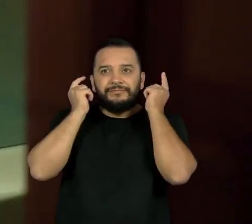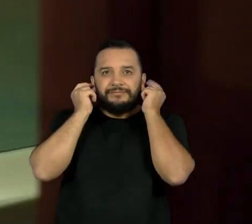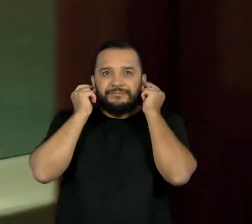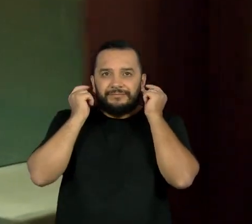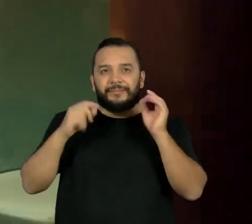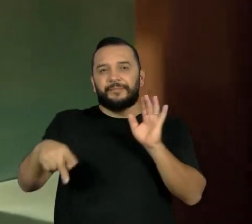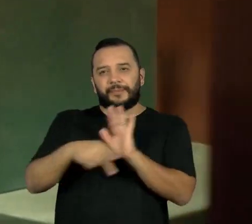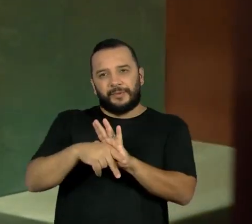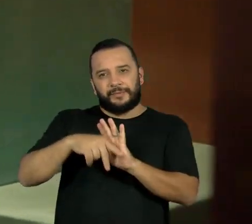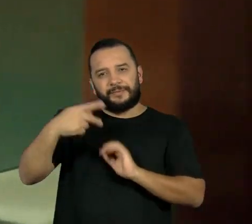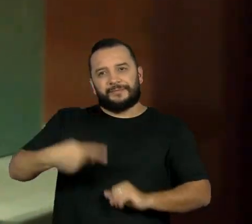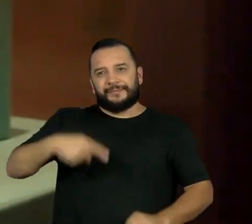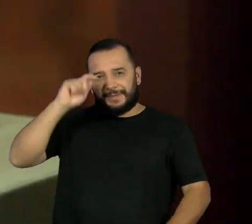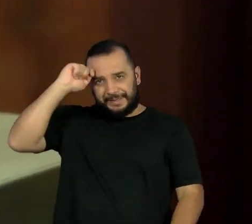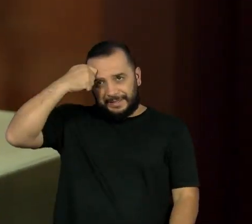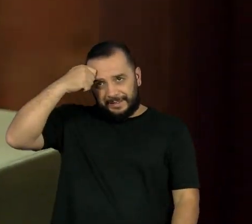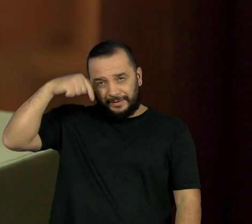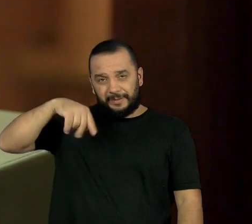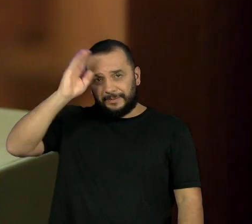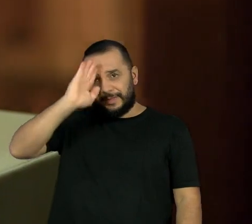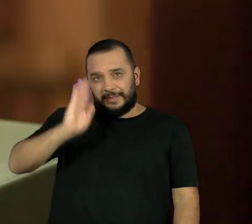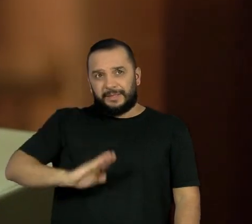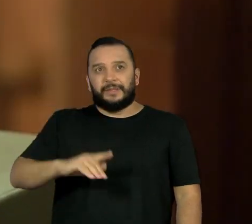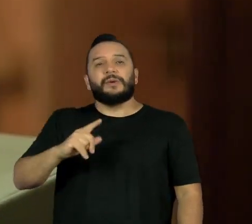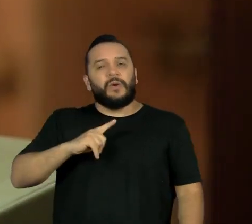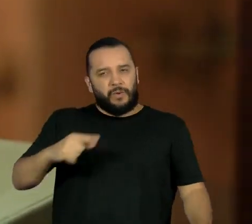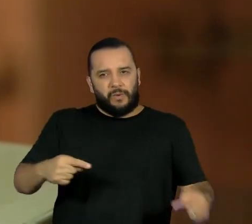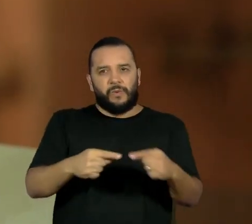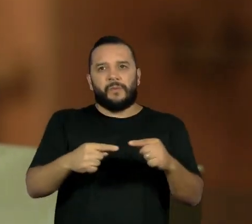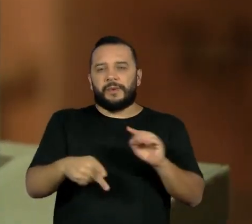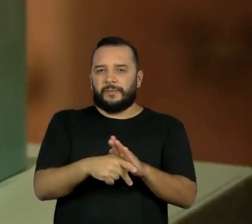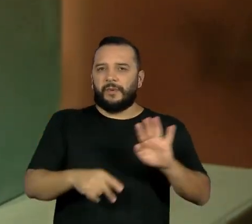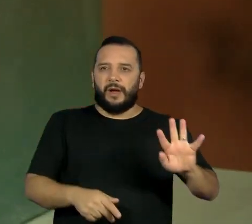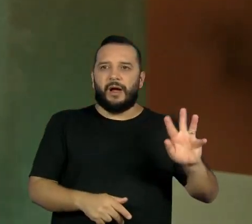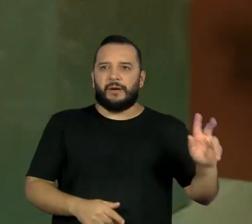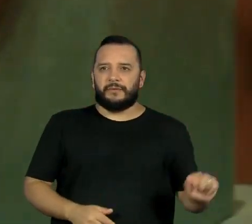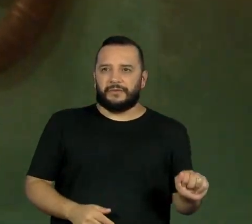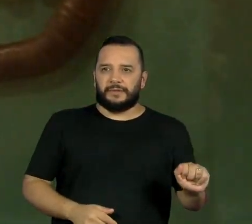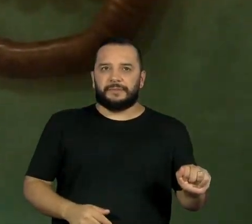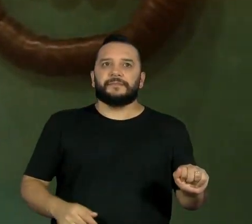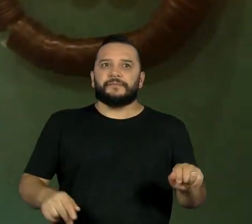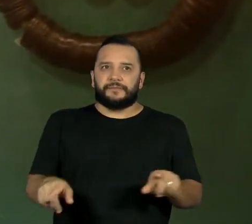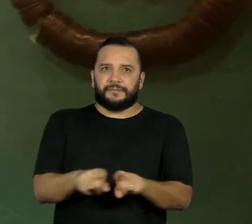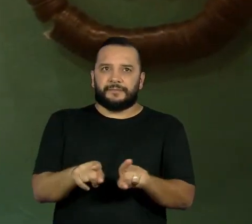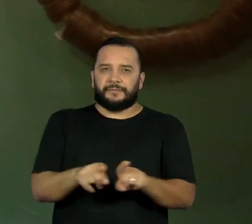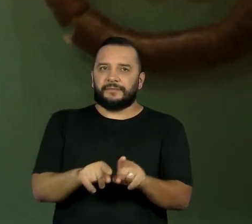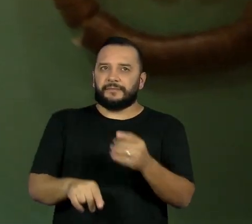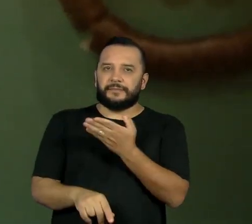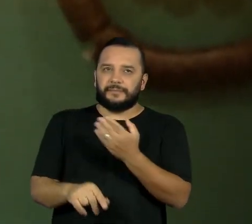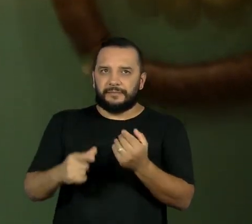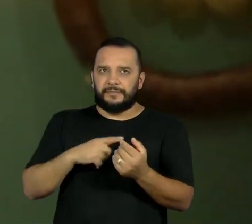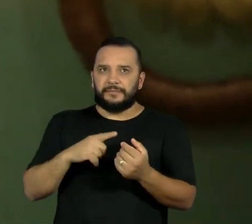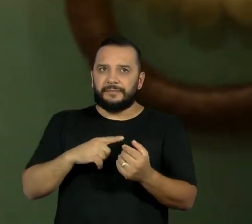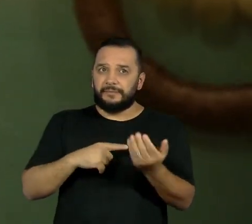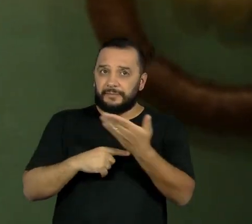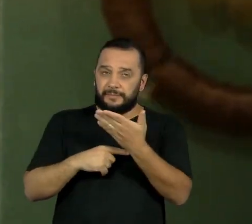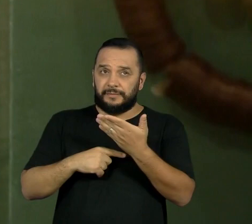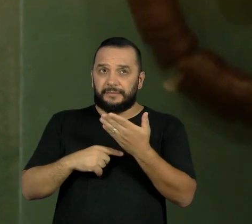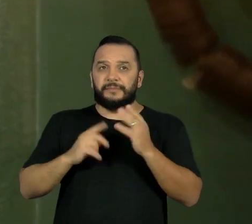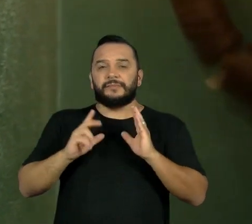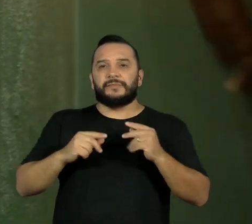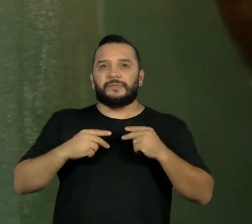que tem uma relação muito forte com estéticas africanas. Nós temos aqui os balangandãs, por exemplo, que